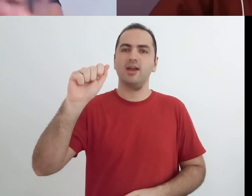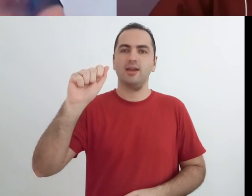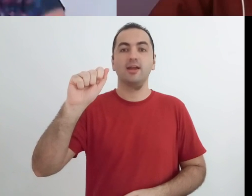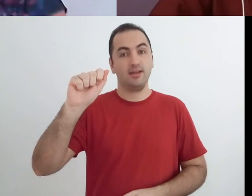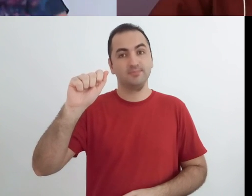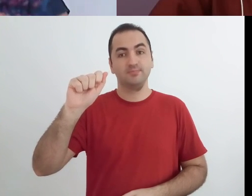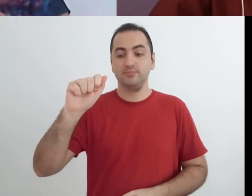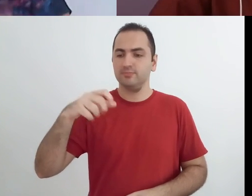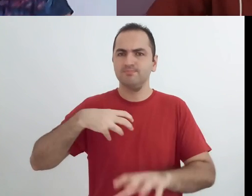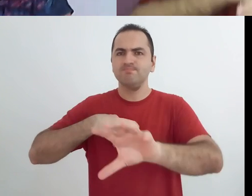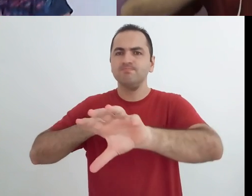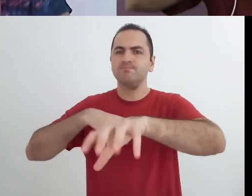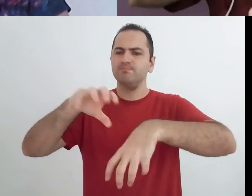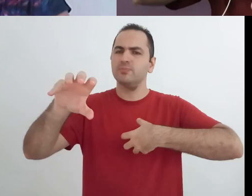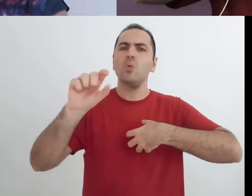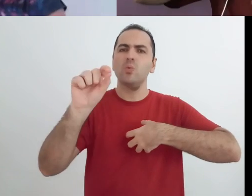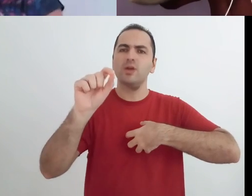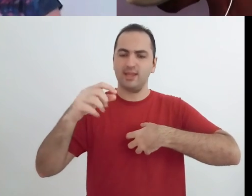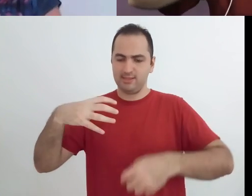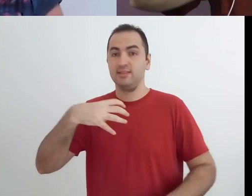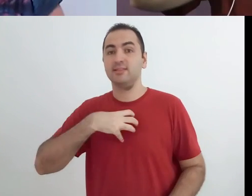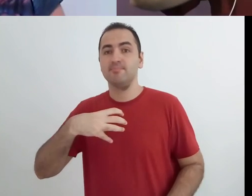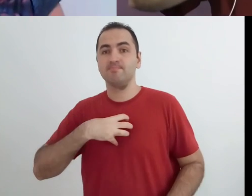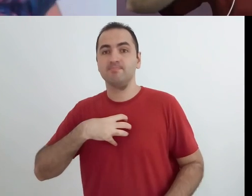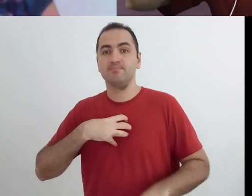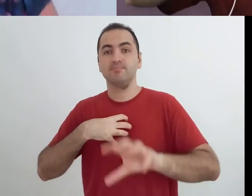você troca com a pessoa o sentimento. Então,